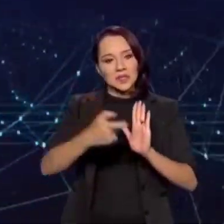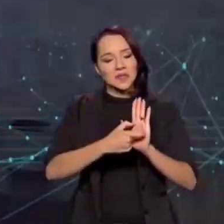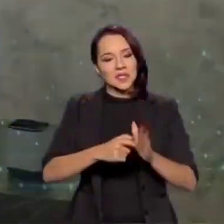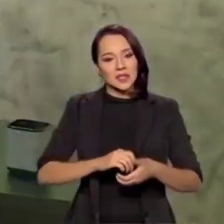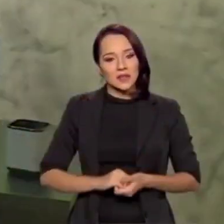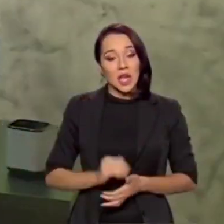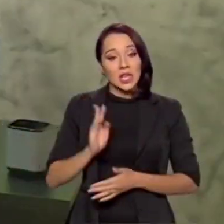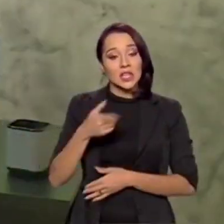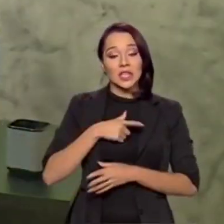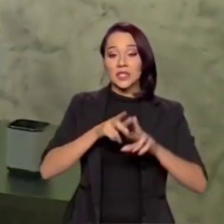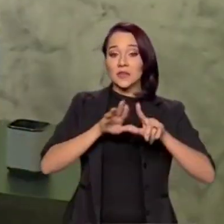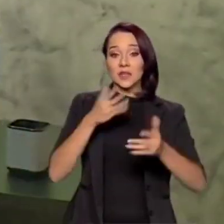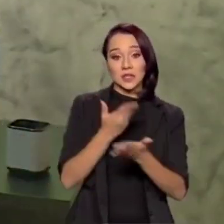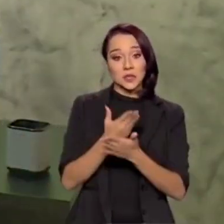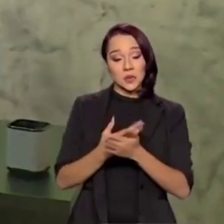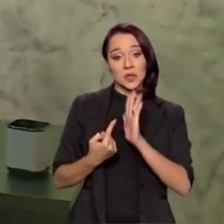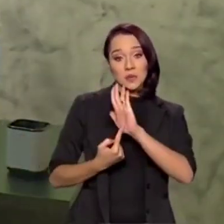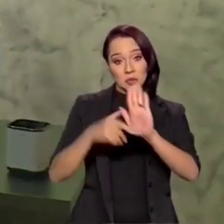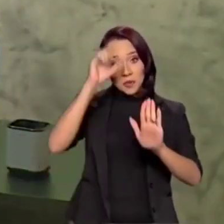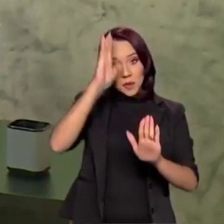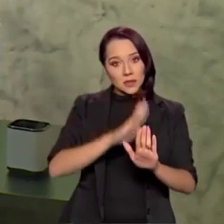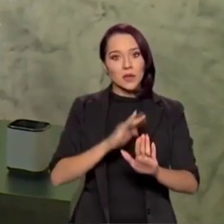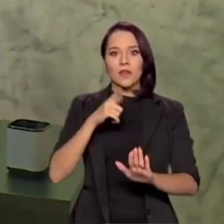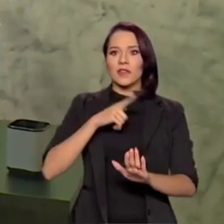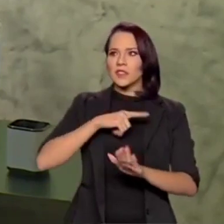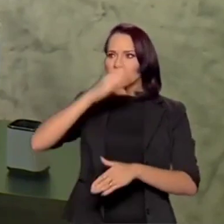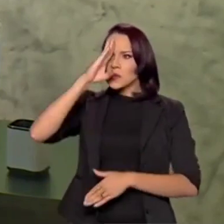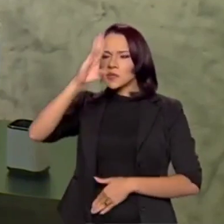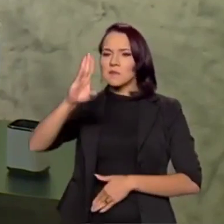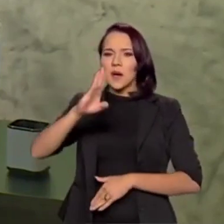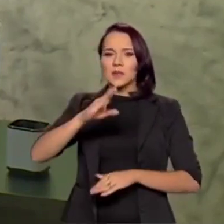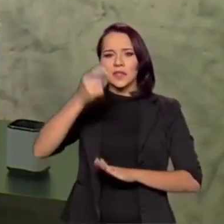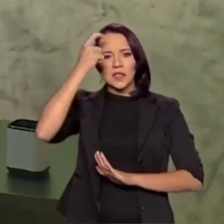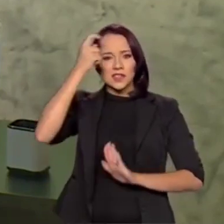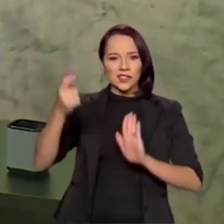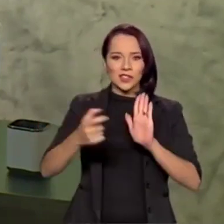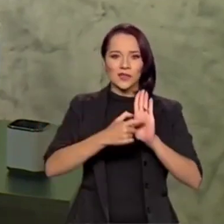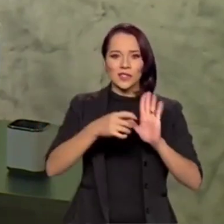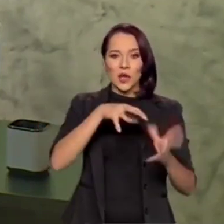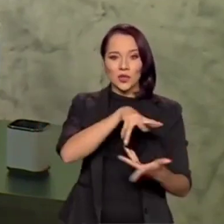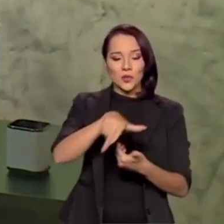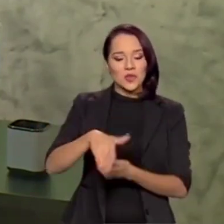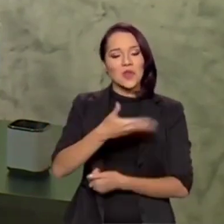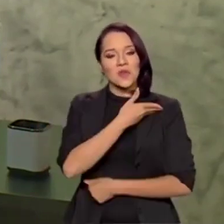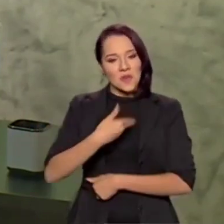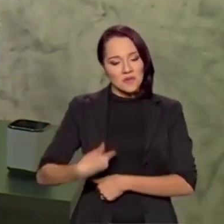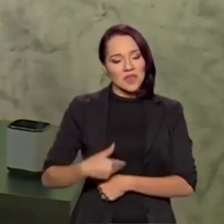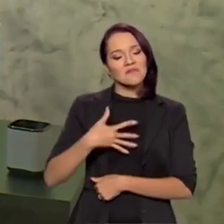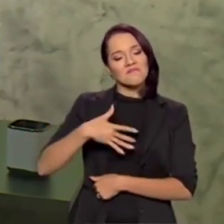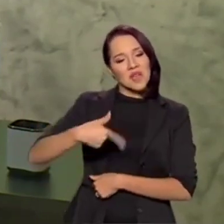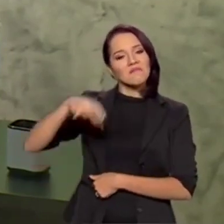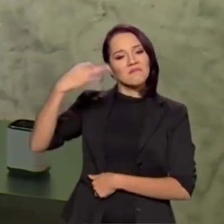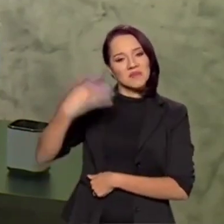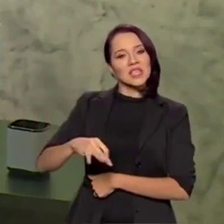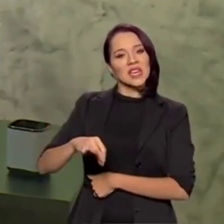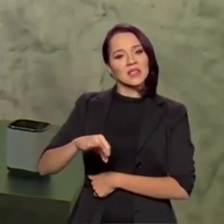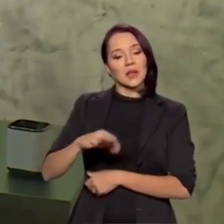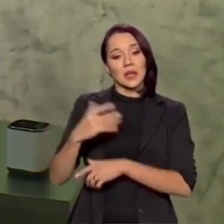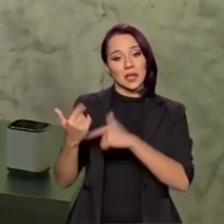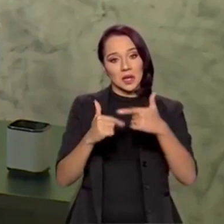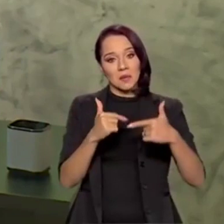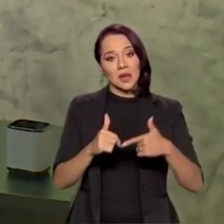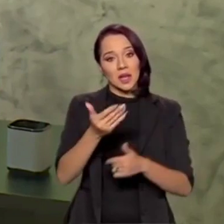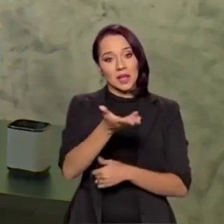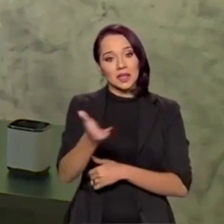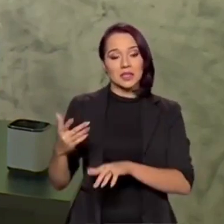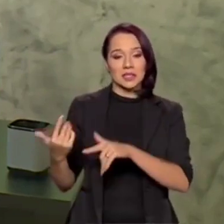artificial. Já tem vários estudos que mostram que o Brasil vai ser um dos celeiros para a inteligência artificial no mundo, então o governo está acertando bem em atuar